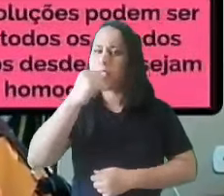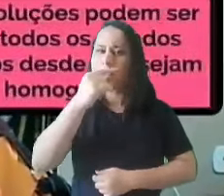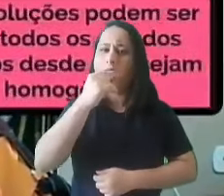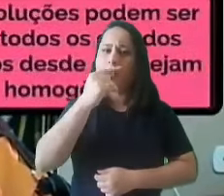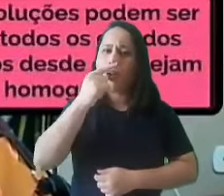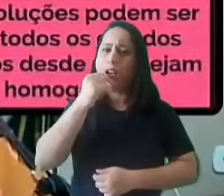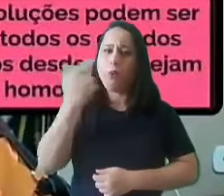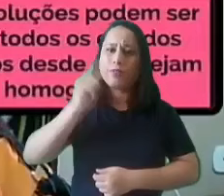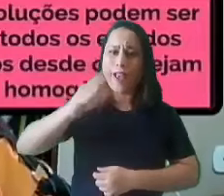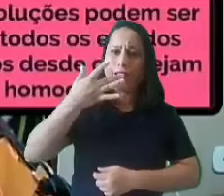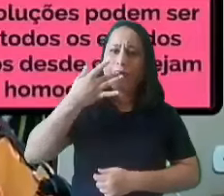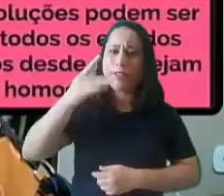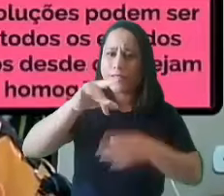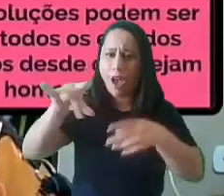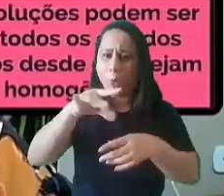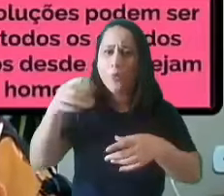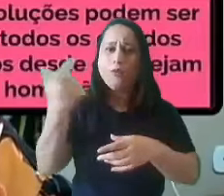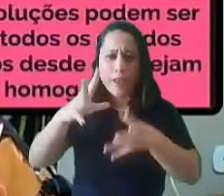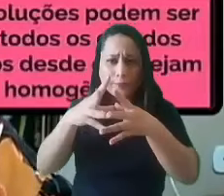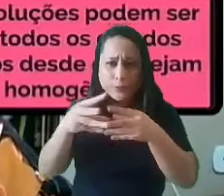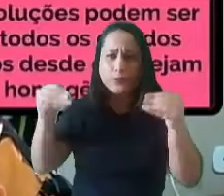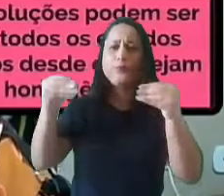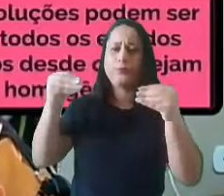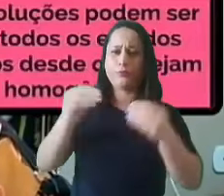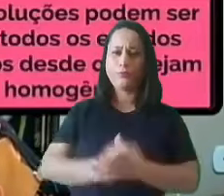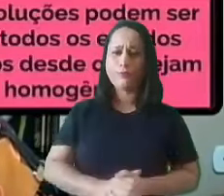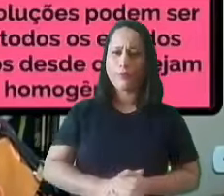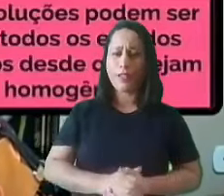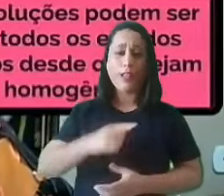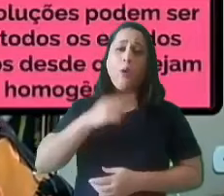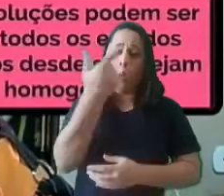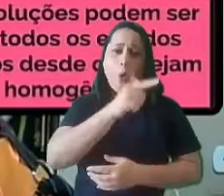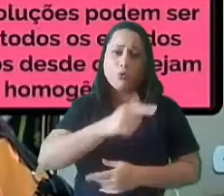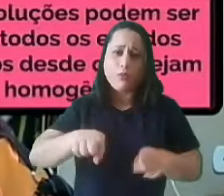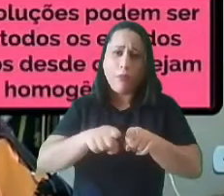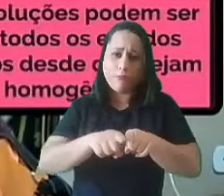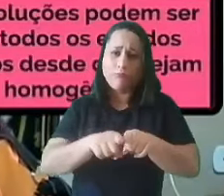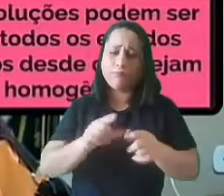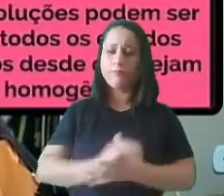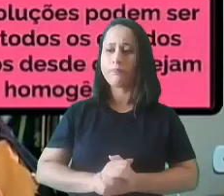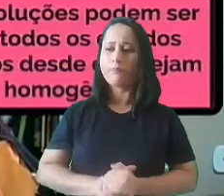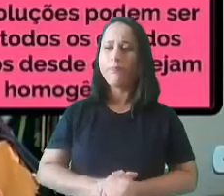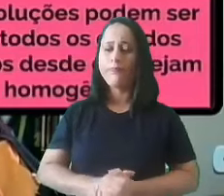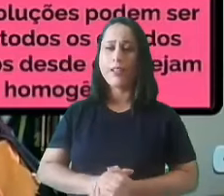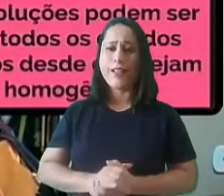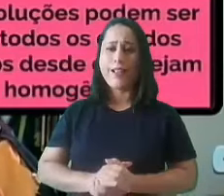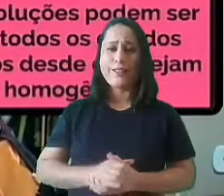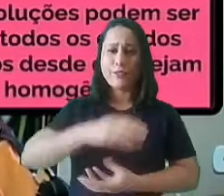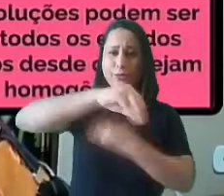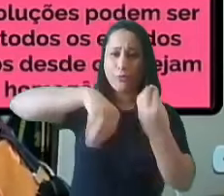outros solventes. As soluções, elas podem se apresentar em